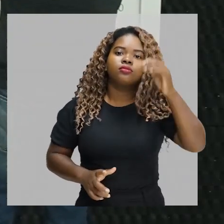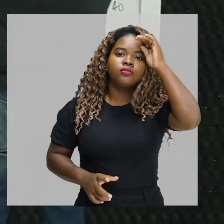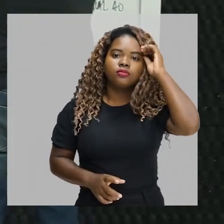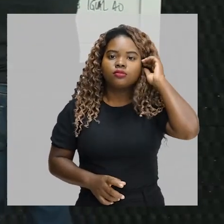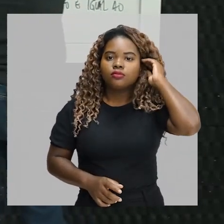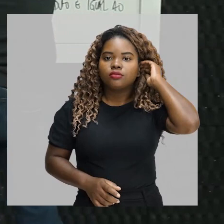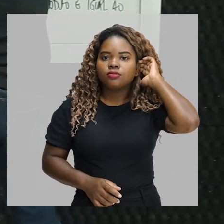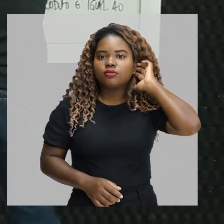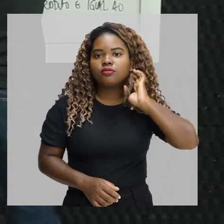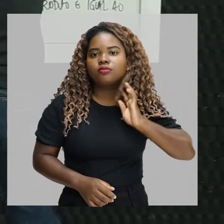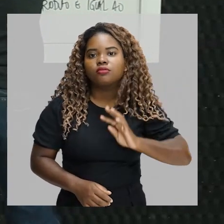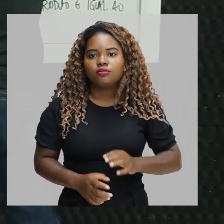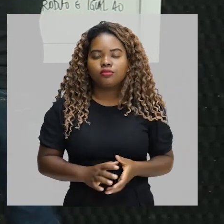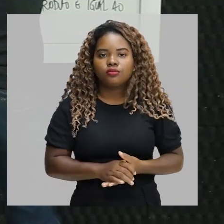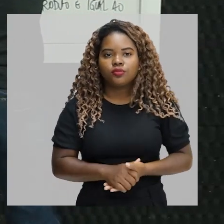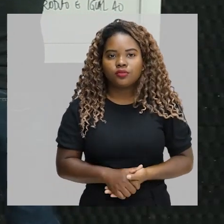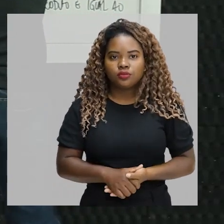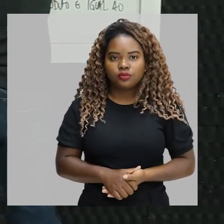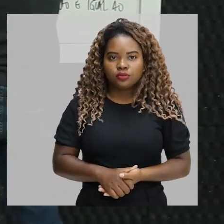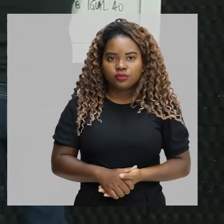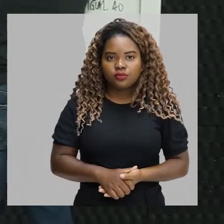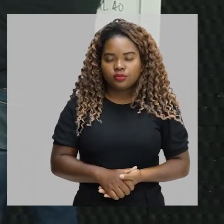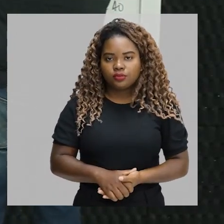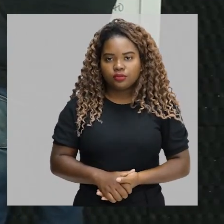B? Chamar de A'. Tá?